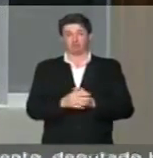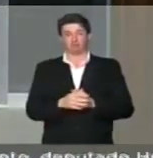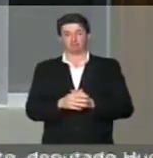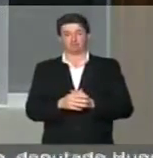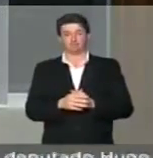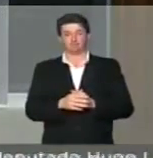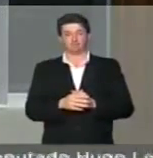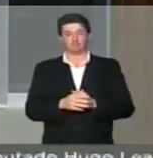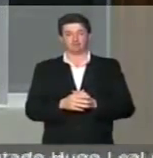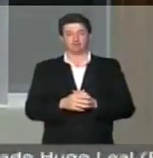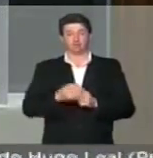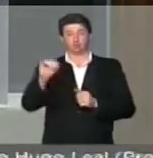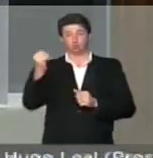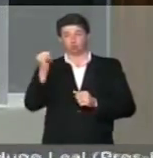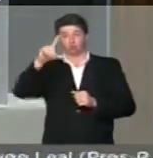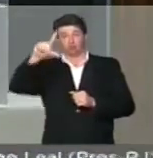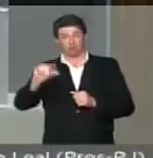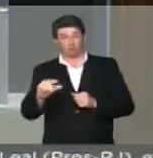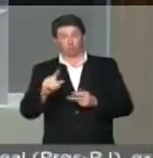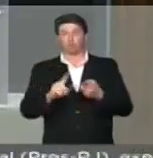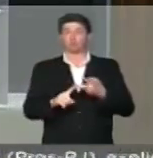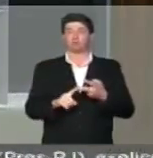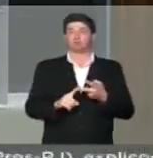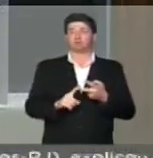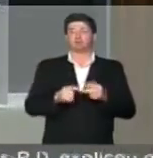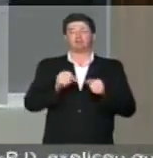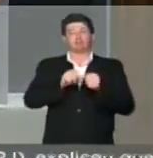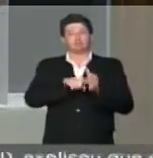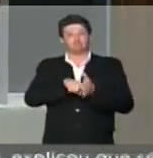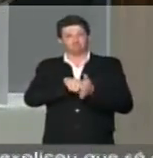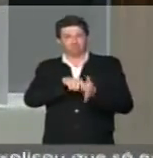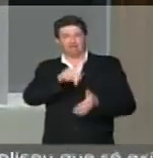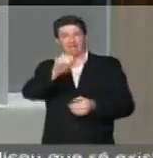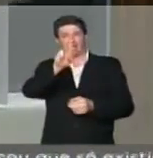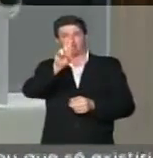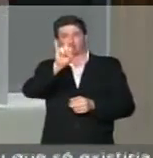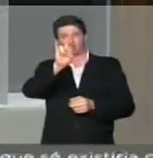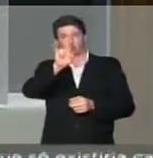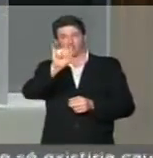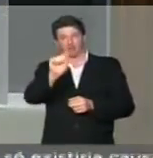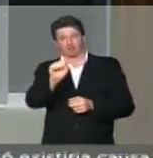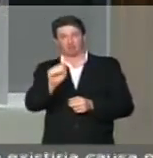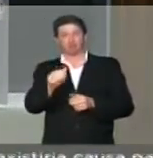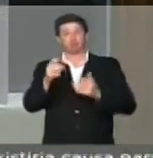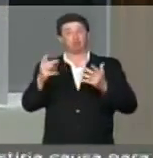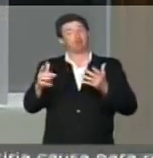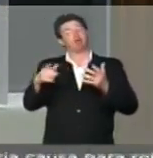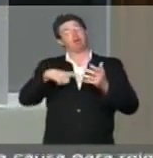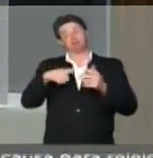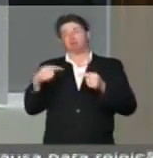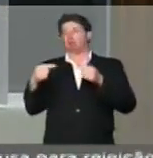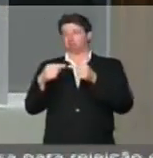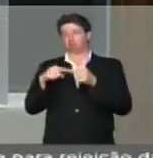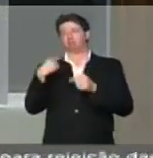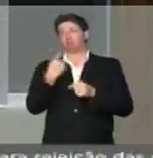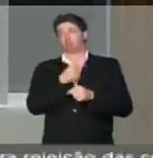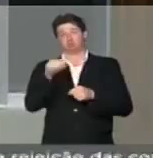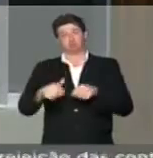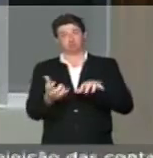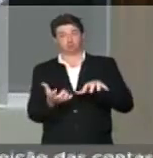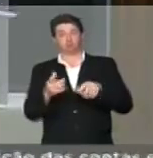redução da taxa de juros, a realização de uma auditoria, tudo isso culminando, e aí tem a ver conosco, parlamento,